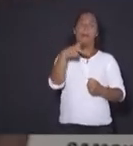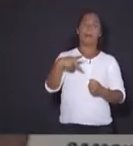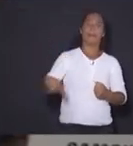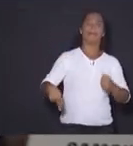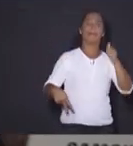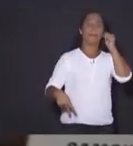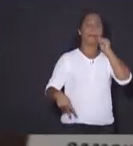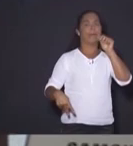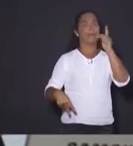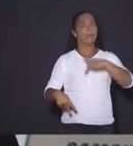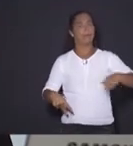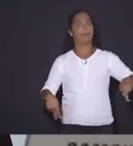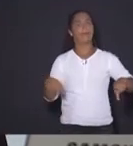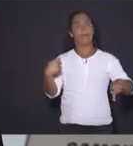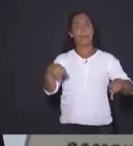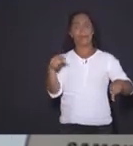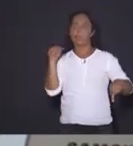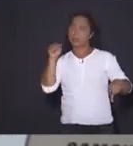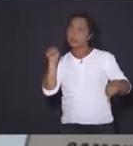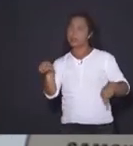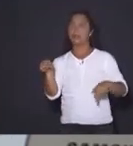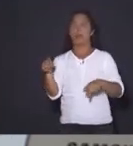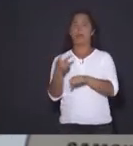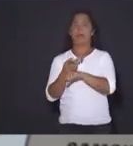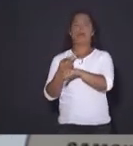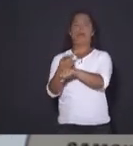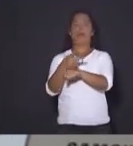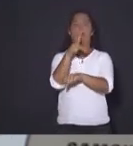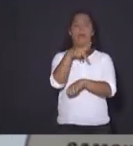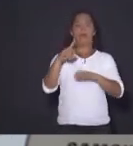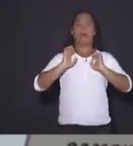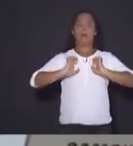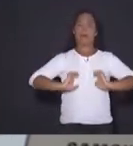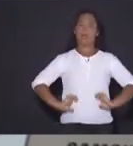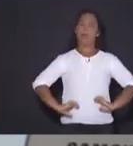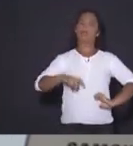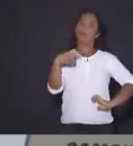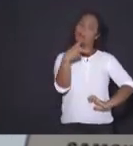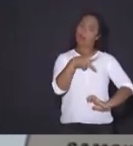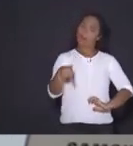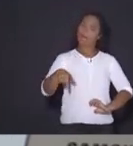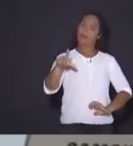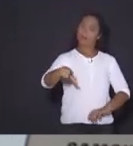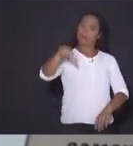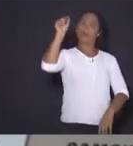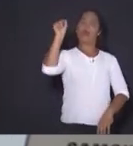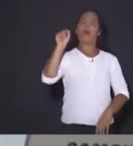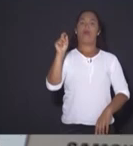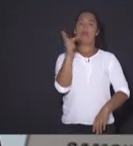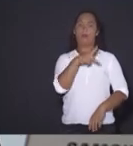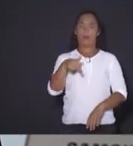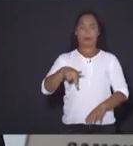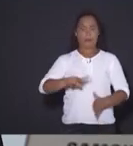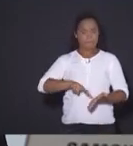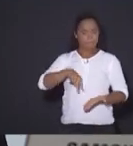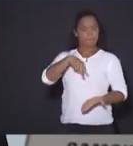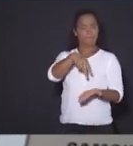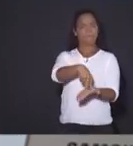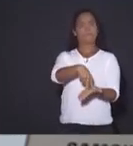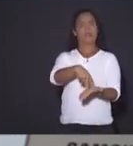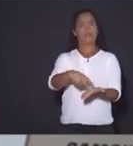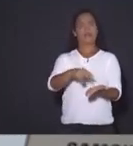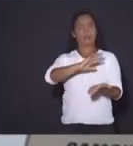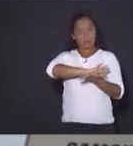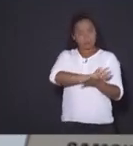buscar esse professor paulo freire fala que é ético que o professor tem um lado que é o professor que enfrenta esses desafios que enfrenta o preconceito